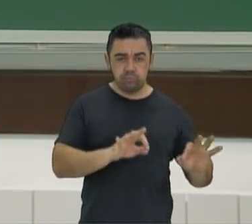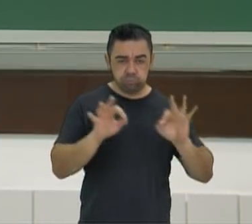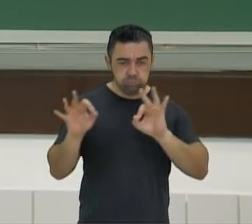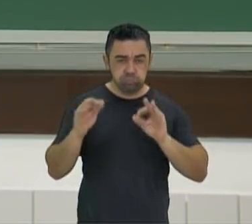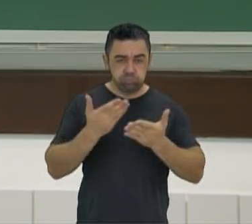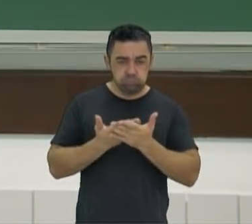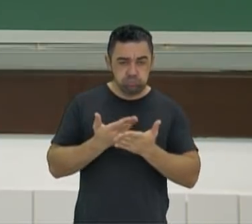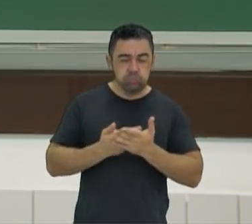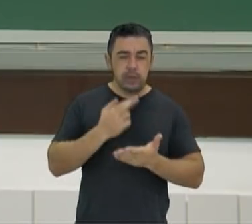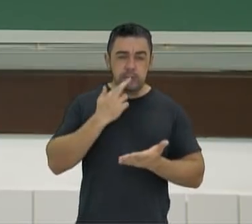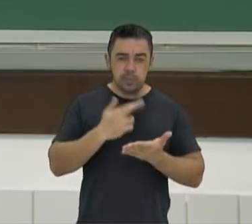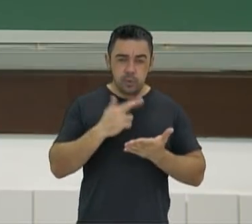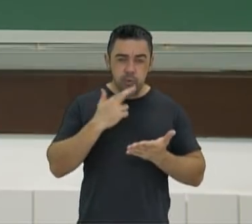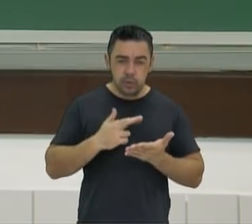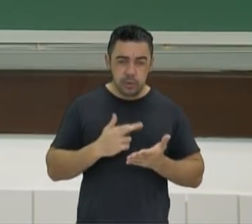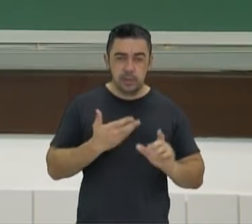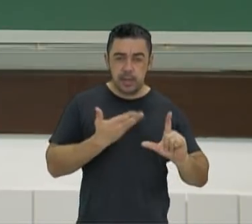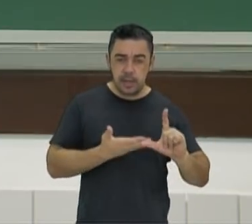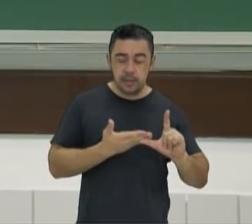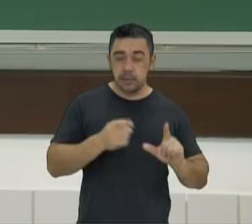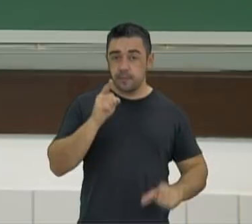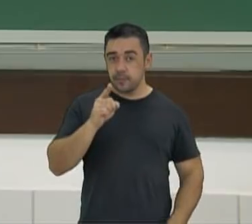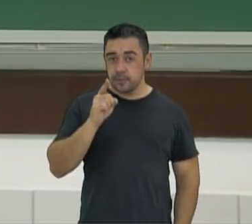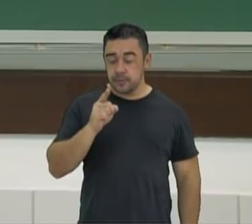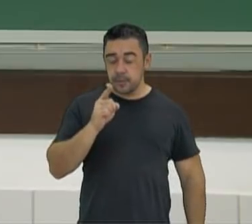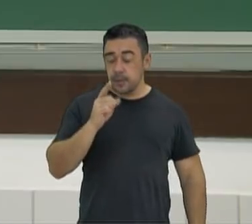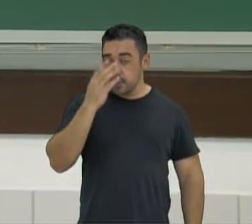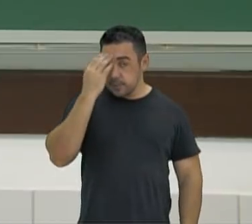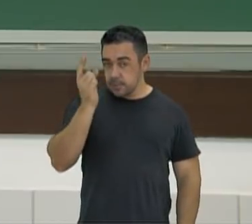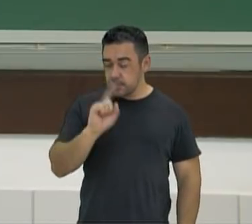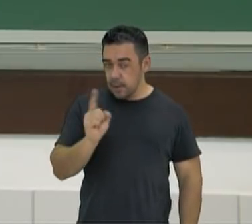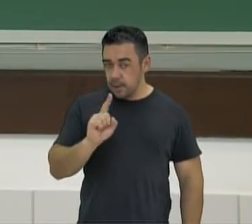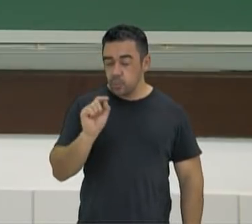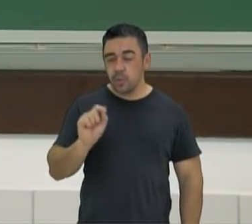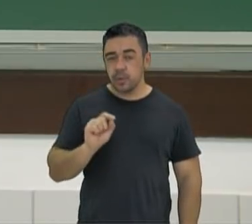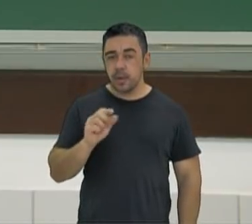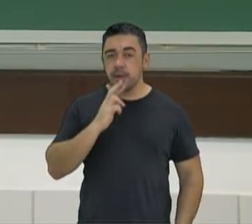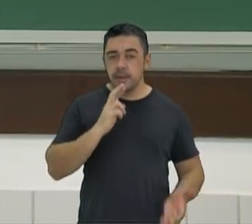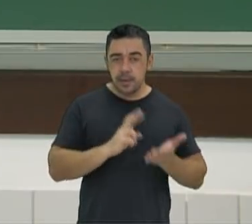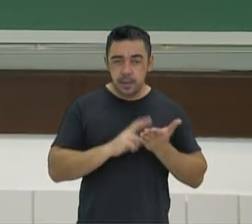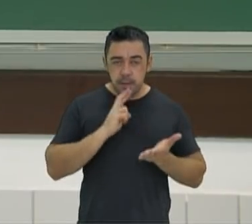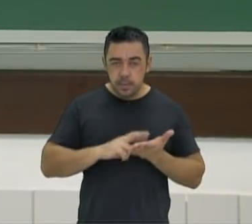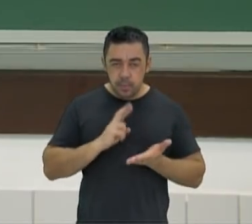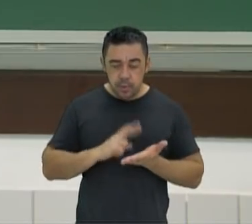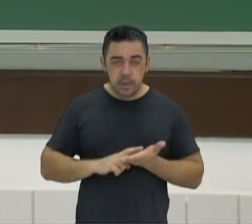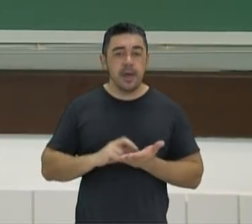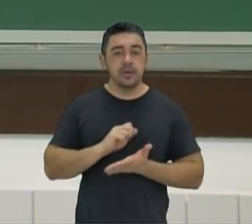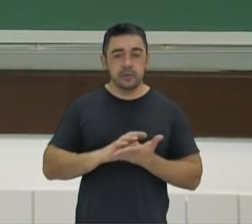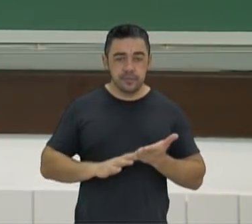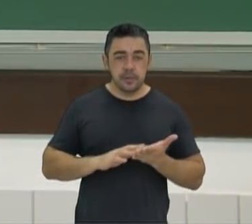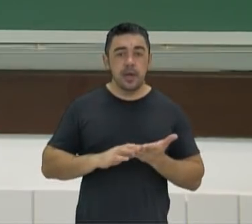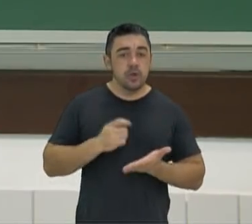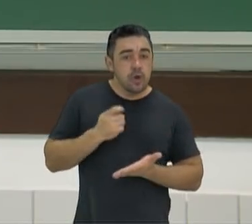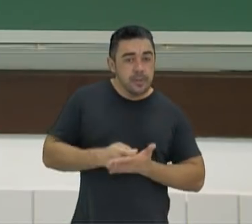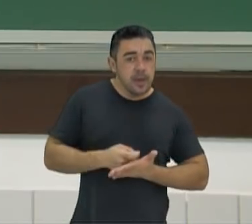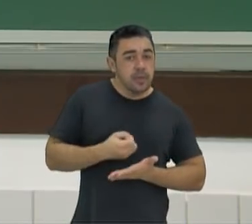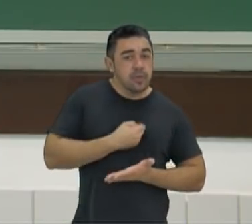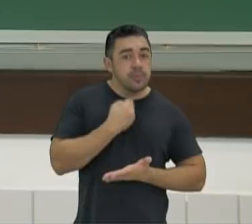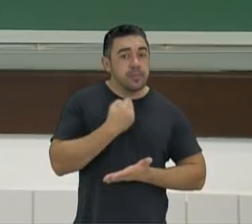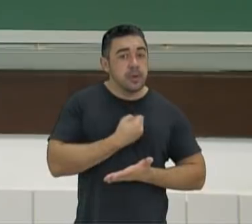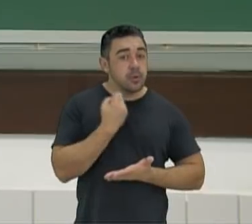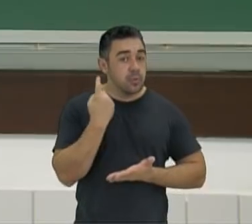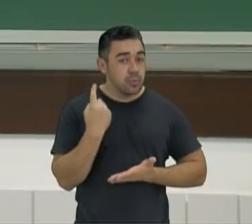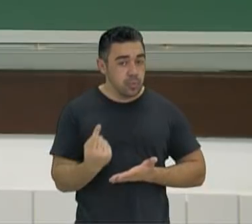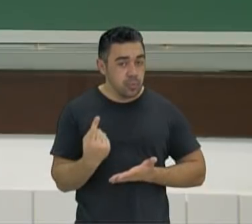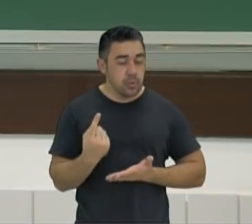fazendo as atividades pelo Classroom, não se esqueçam de fazer a atividade obrigatória número 1. Essa atividade, ela